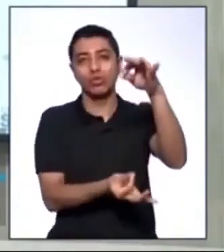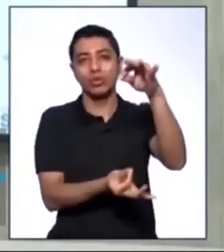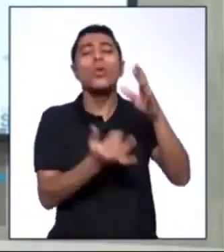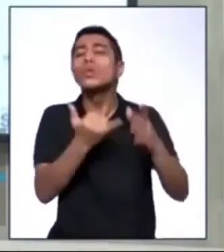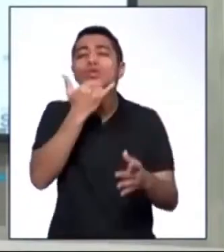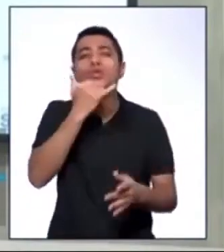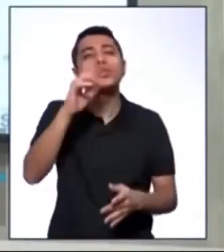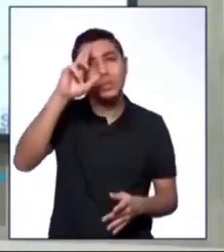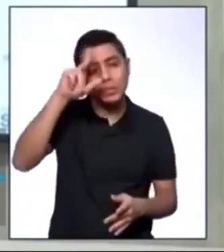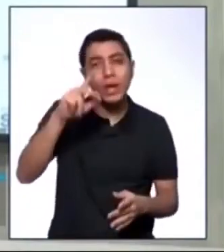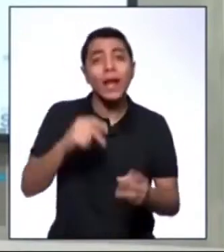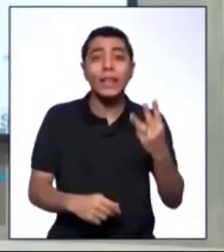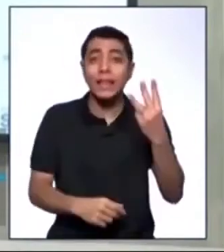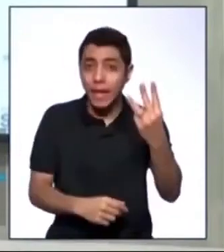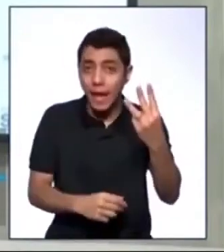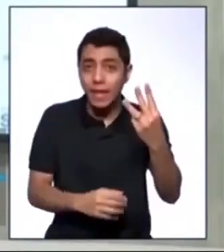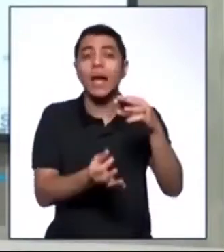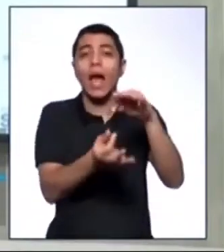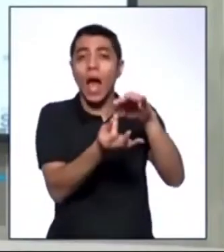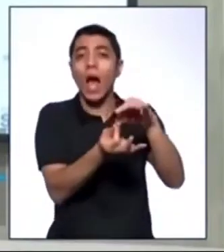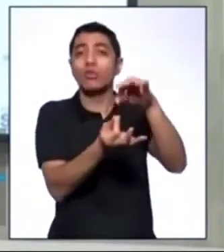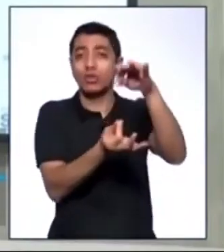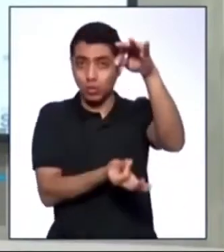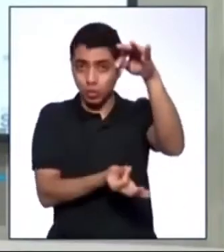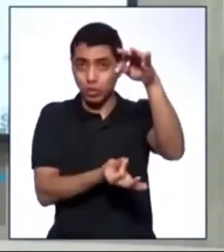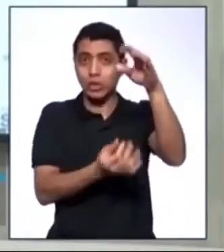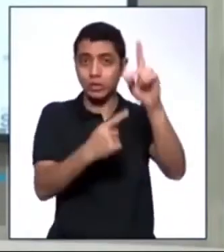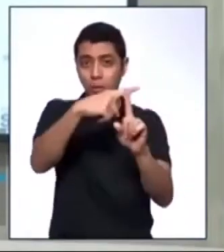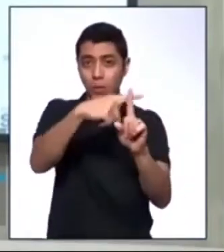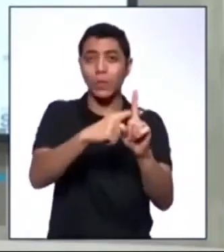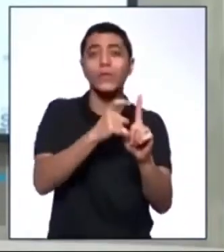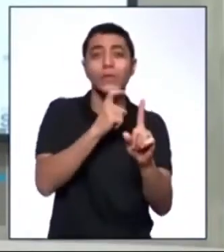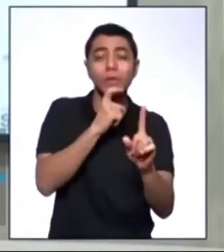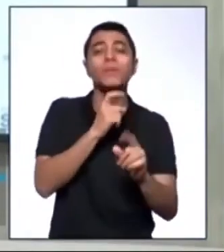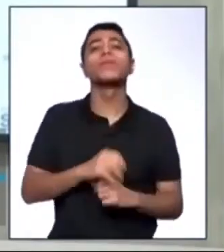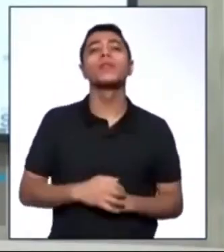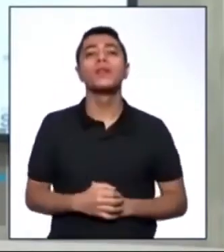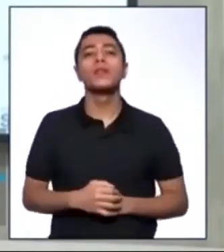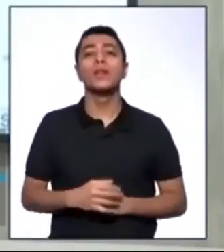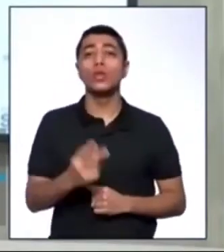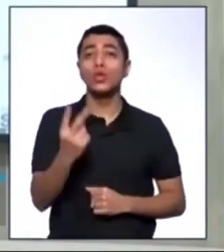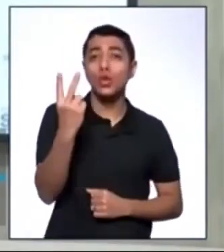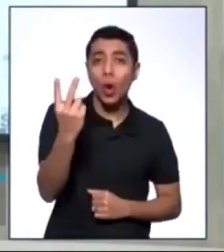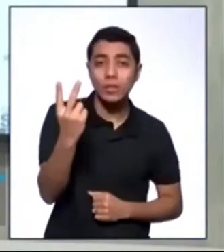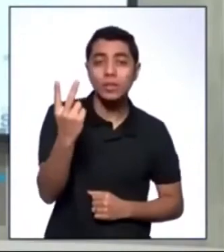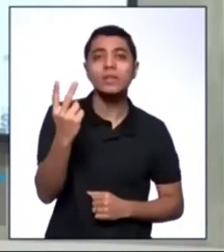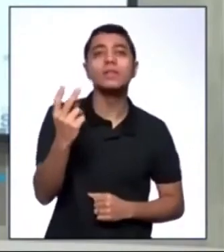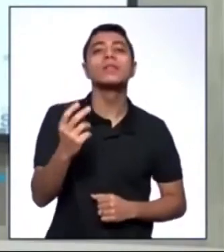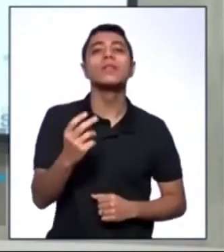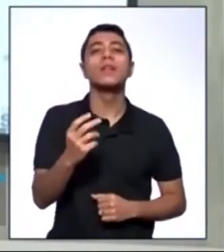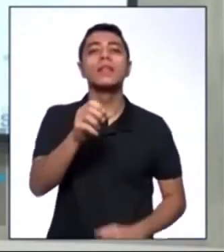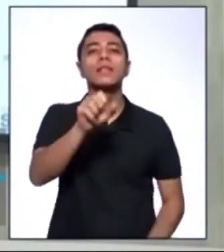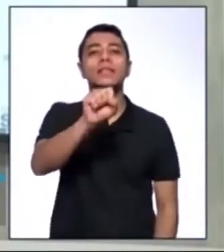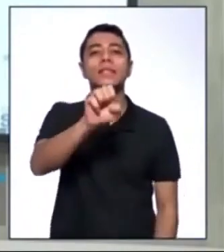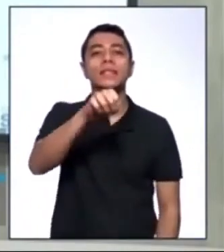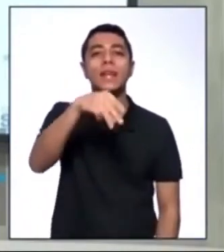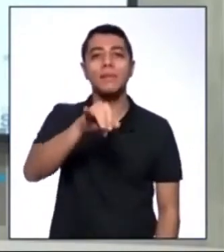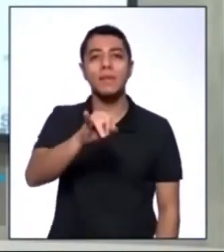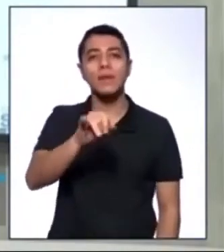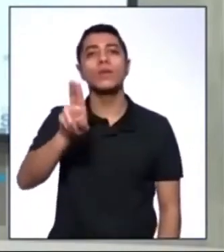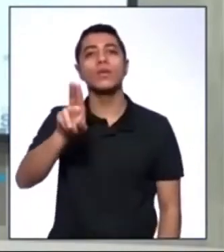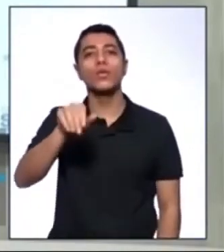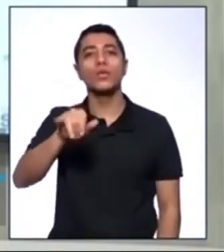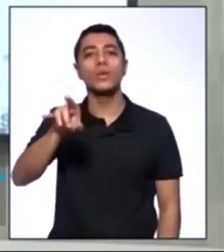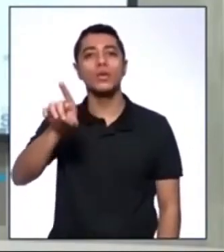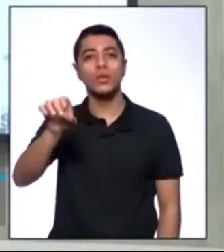3 tropical de altitude e 2 clima tropical típico ou tropical continental ou tropical semi-úmido.